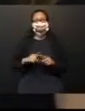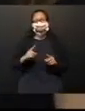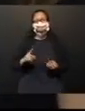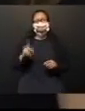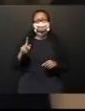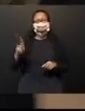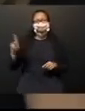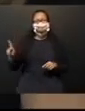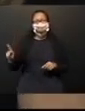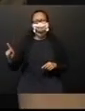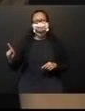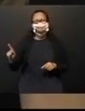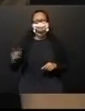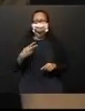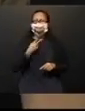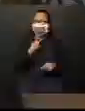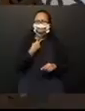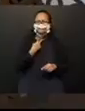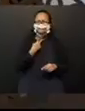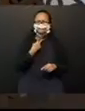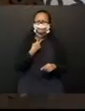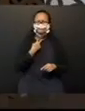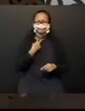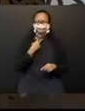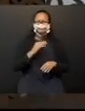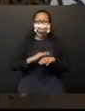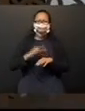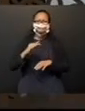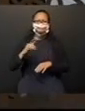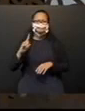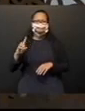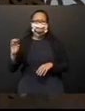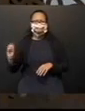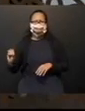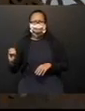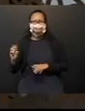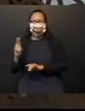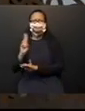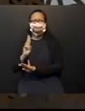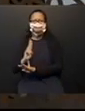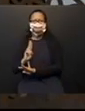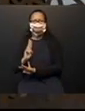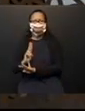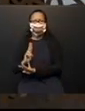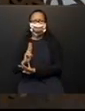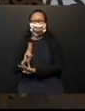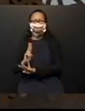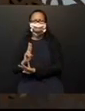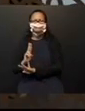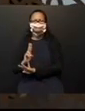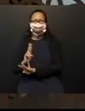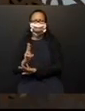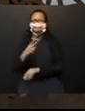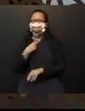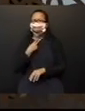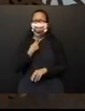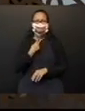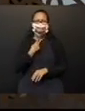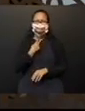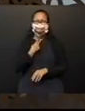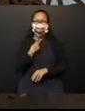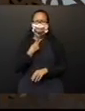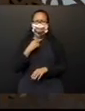professora, não pode ficar mais do que 10 na unidade. Professora, não pode ficar mais do